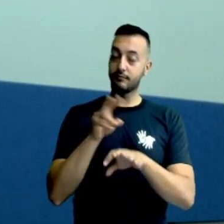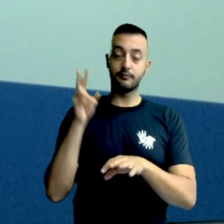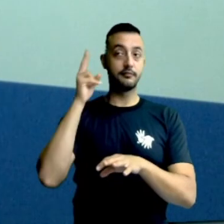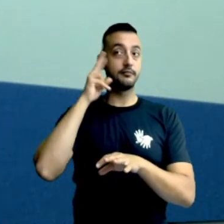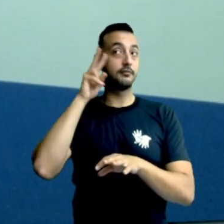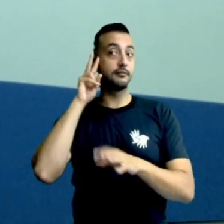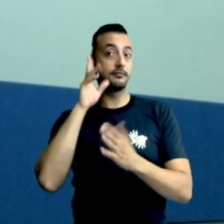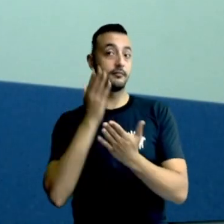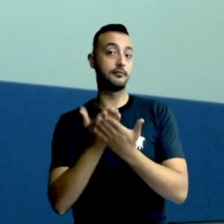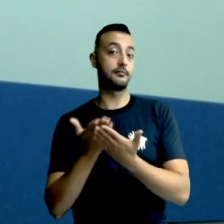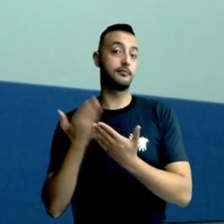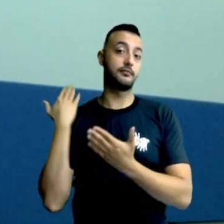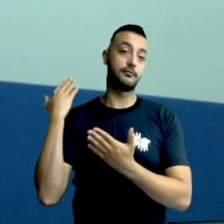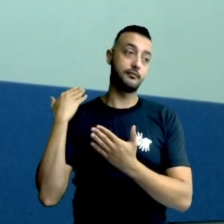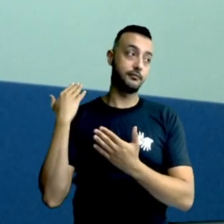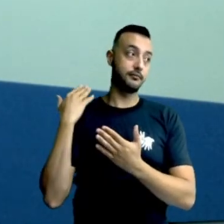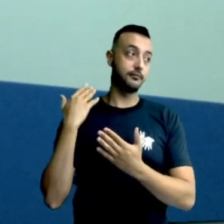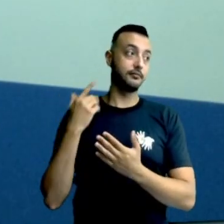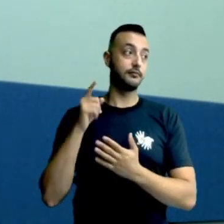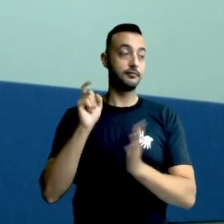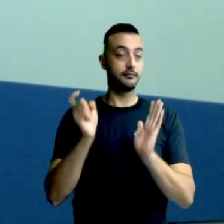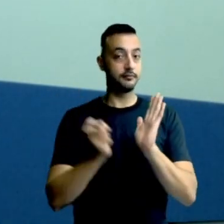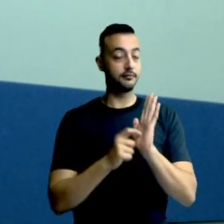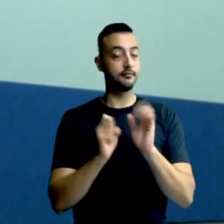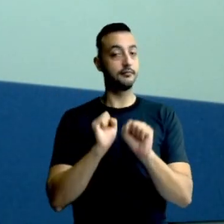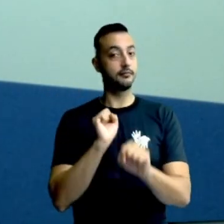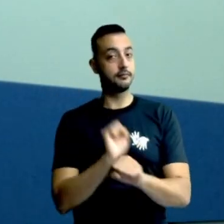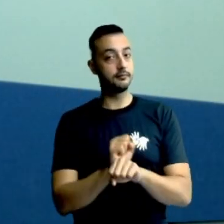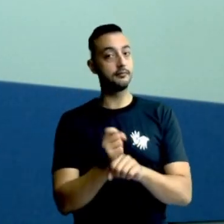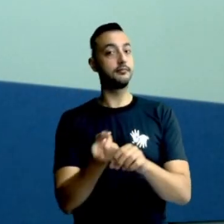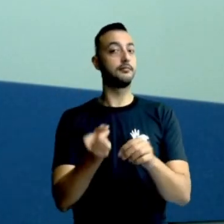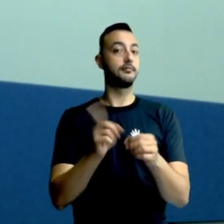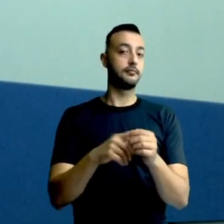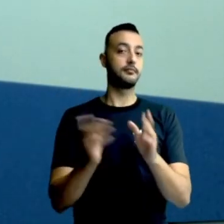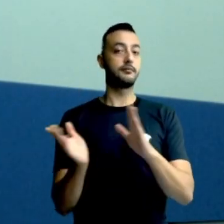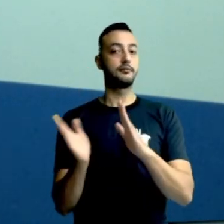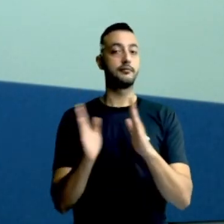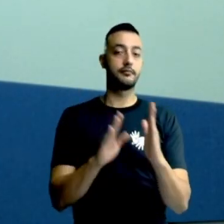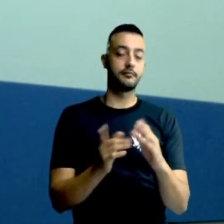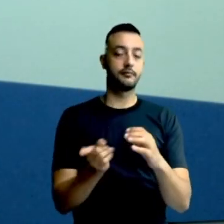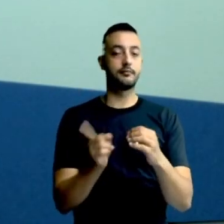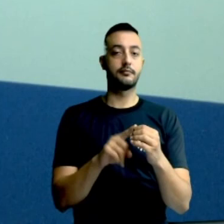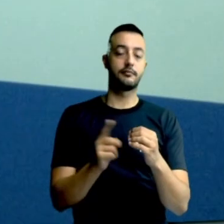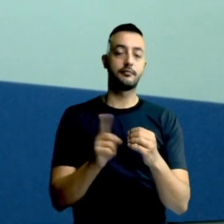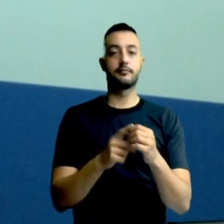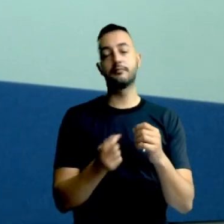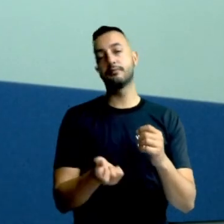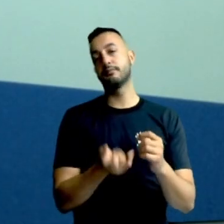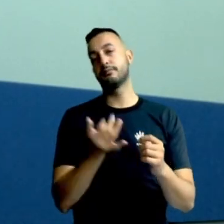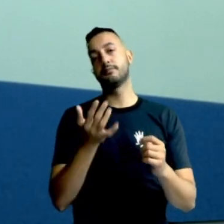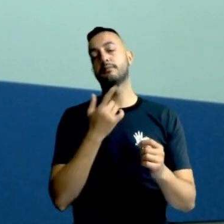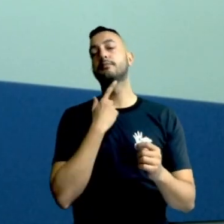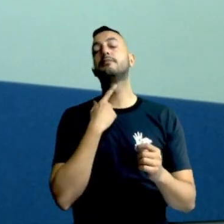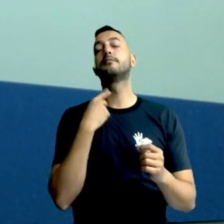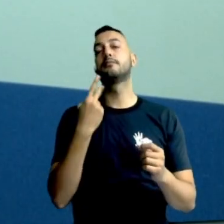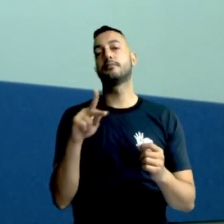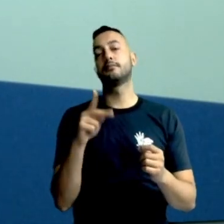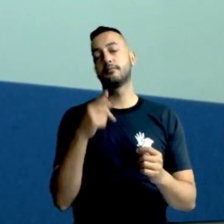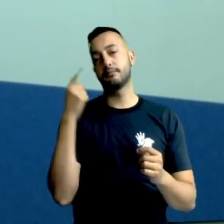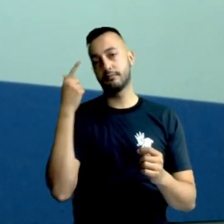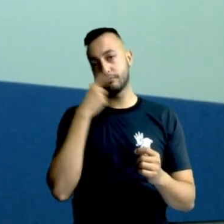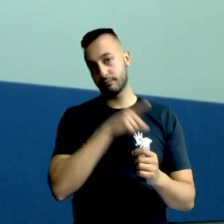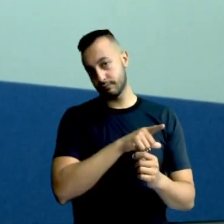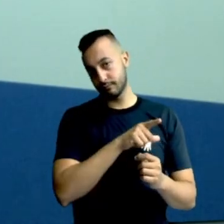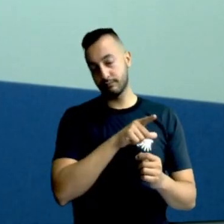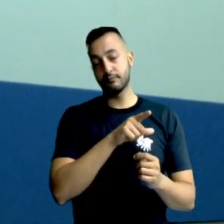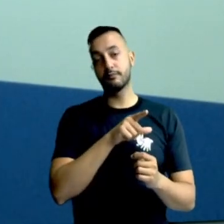revisar as nossas aulas passadas. Clica, dá pausa, volta, assista quantas vezes forem necessário para você